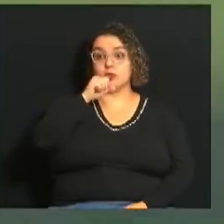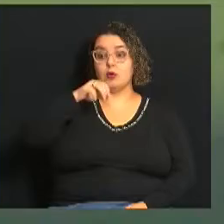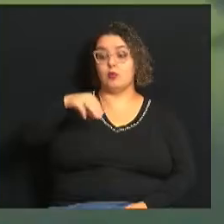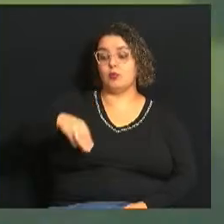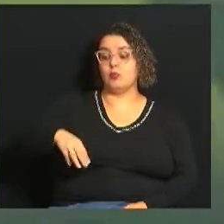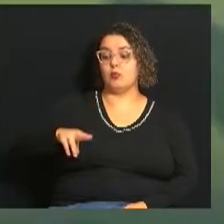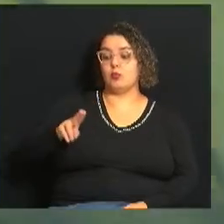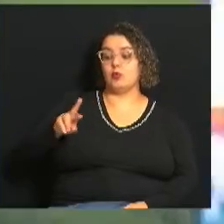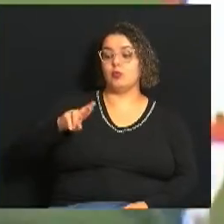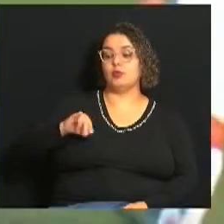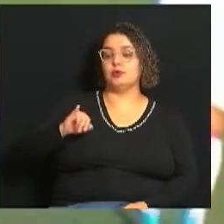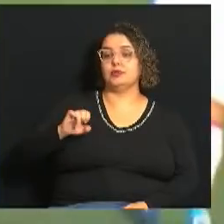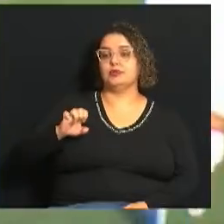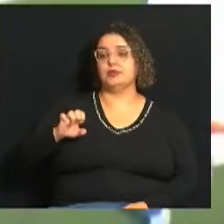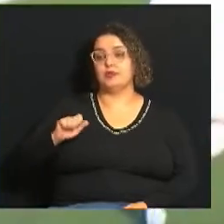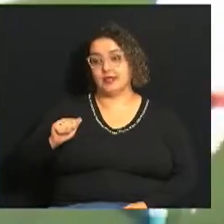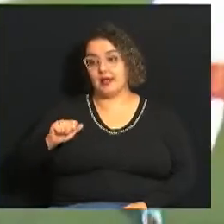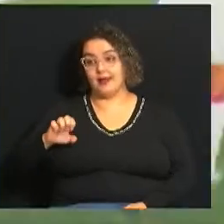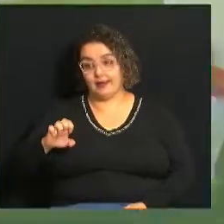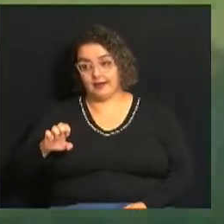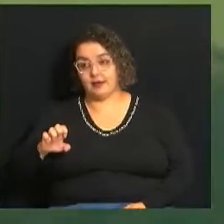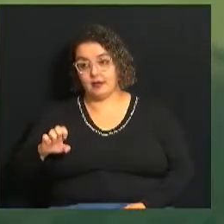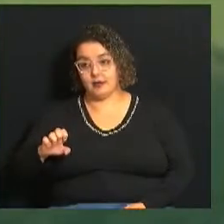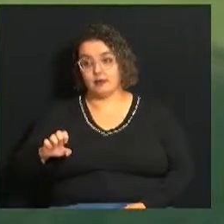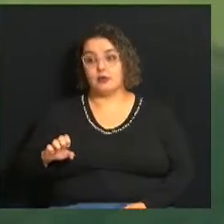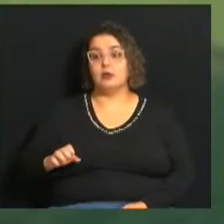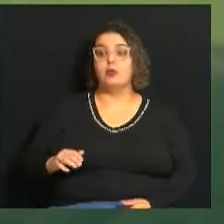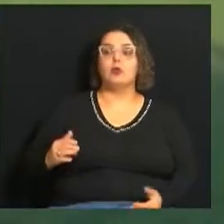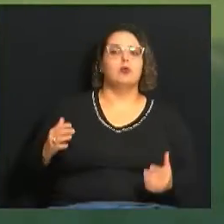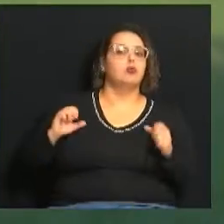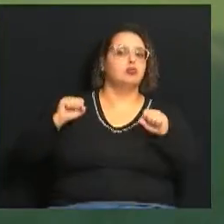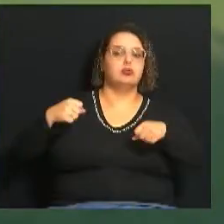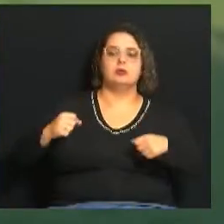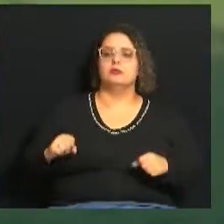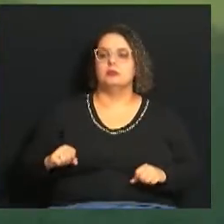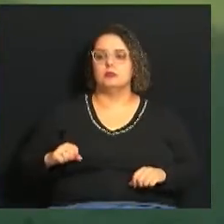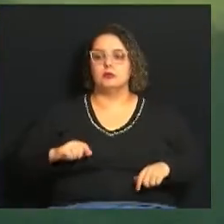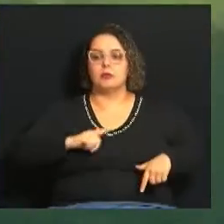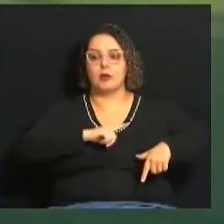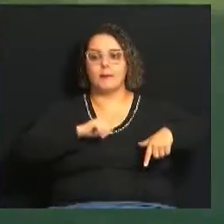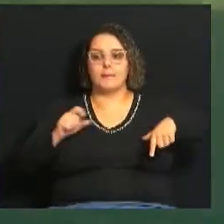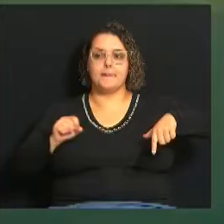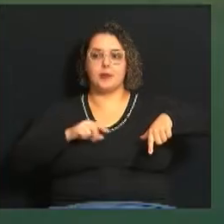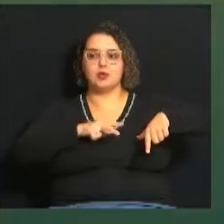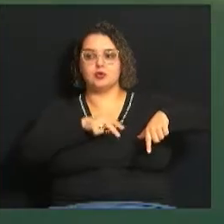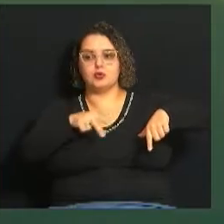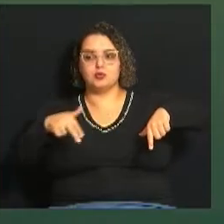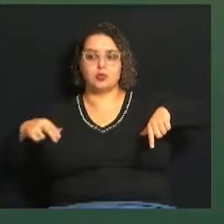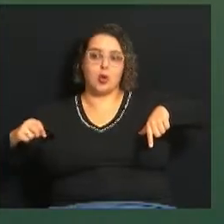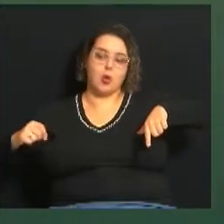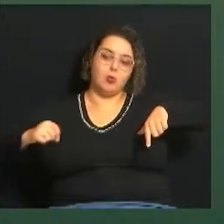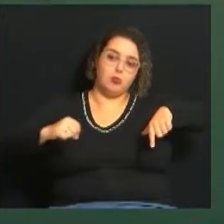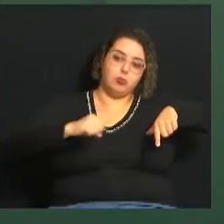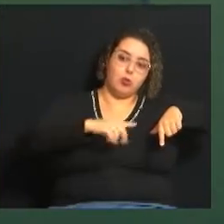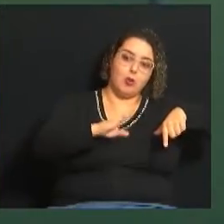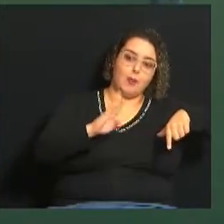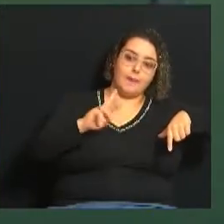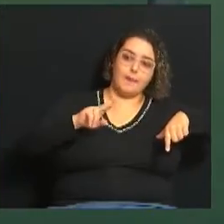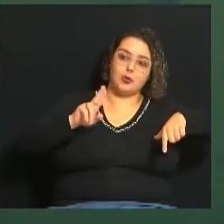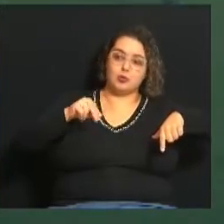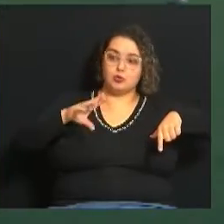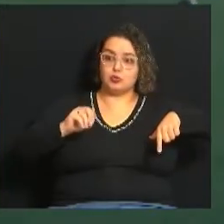o Guarani começou com tudo para cima do Tombense. Após cobrança de escanteio, a bola sobrou para Bruno José,